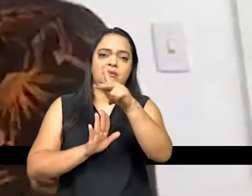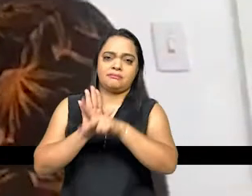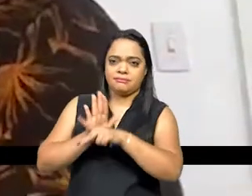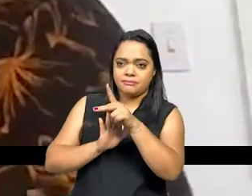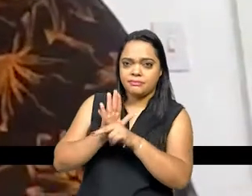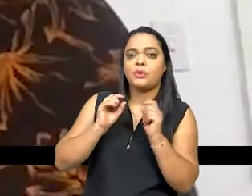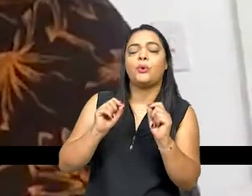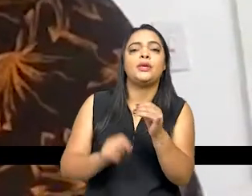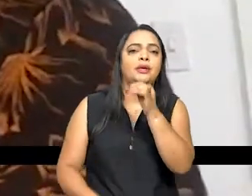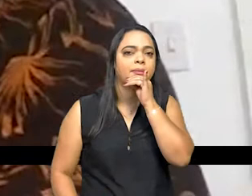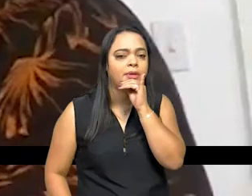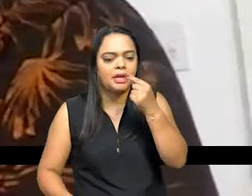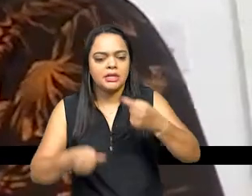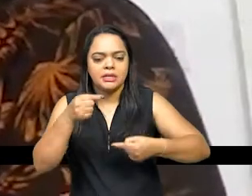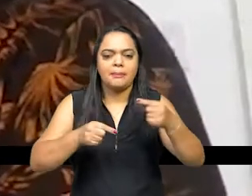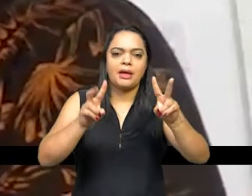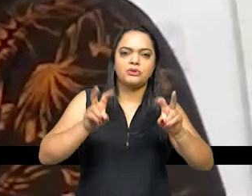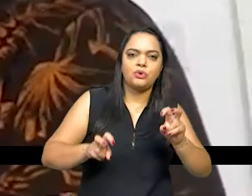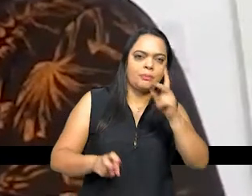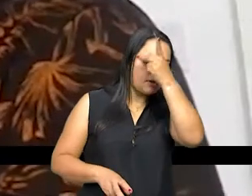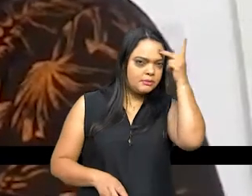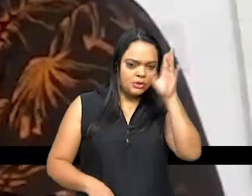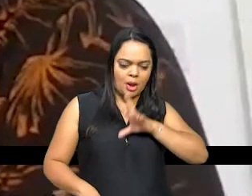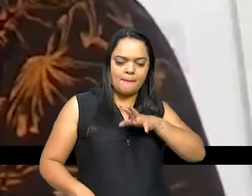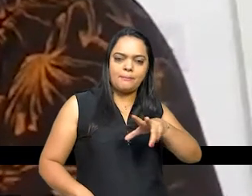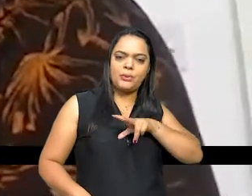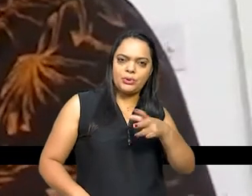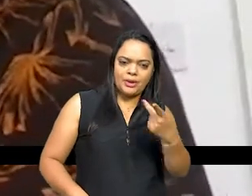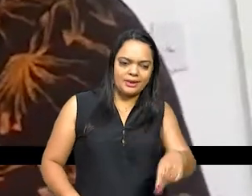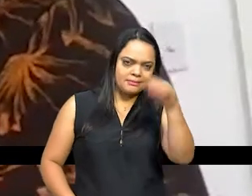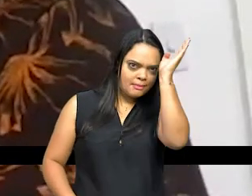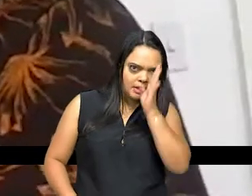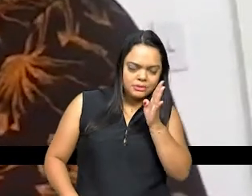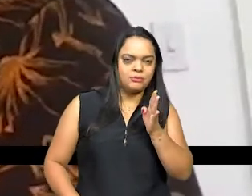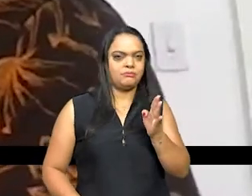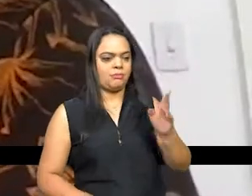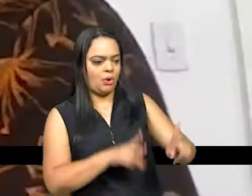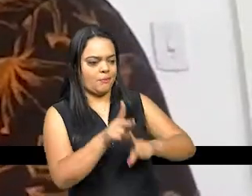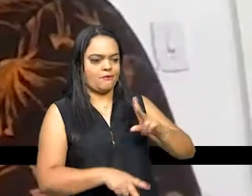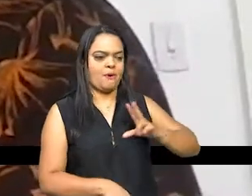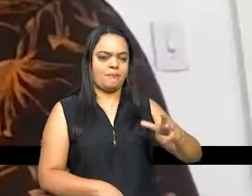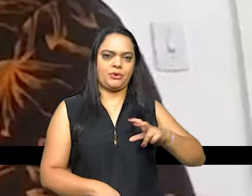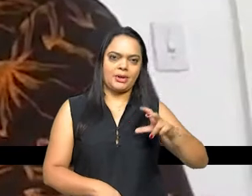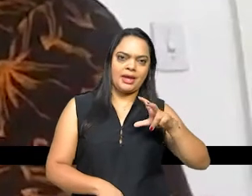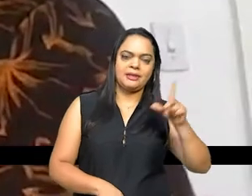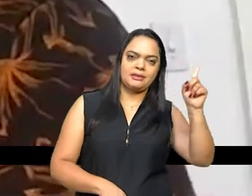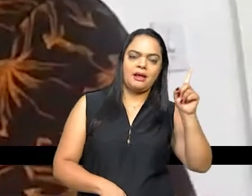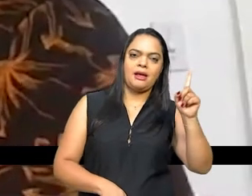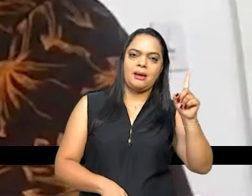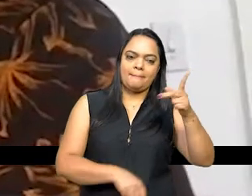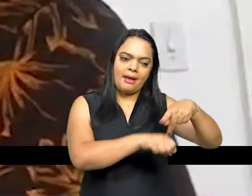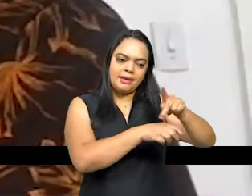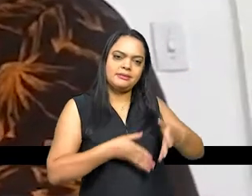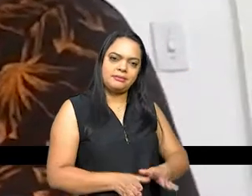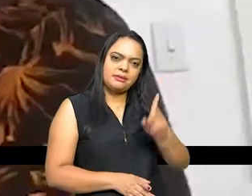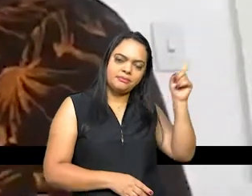Que é, por exemplo, o debate sobre os portugueses do Brasil e os portugueses de Portugal. Agora, tendo um pouco de familiaridade com as discussões que estavam rolando